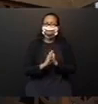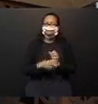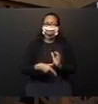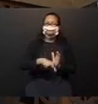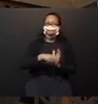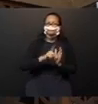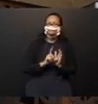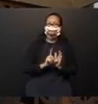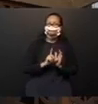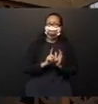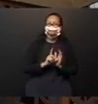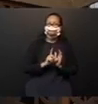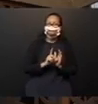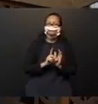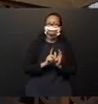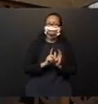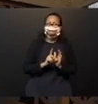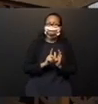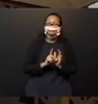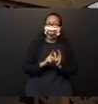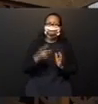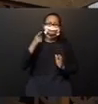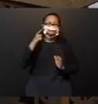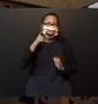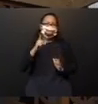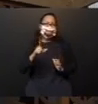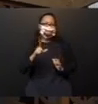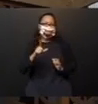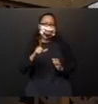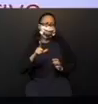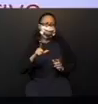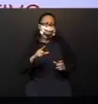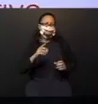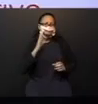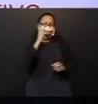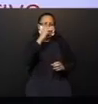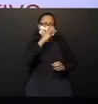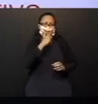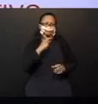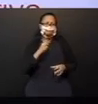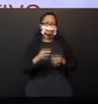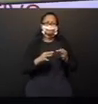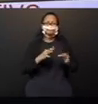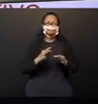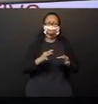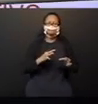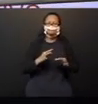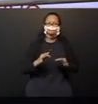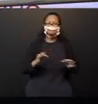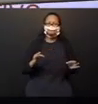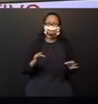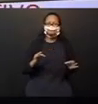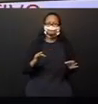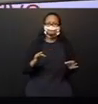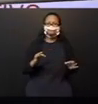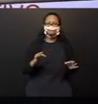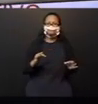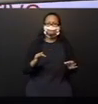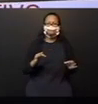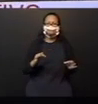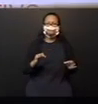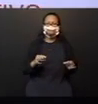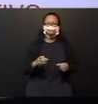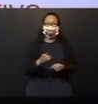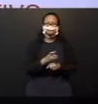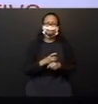antes. Ganharei um belo presente. O adjetivo está na frente,